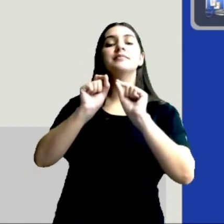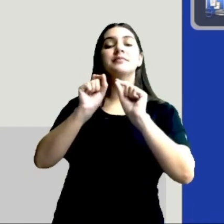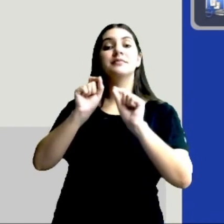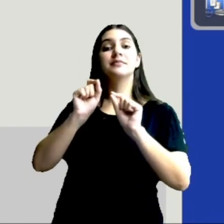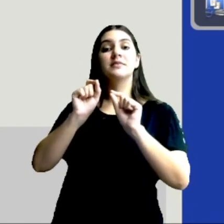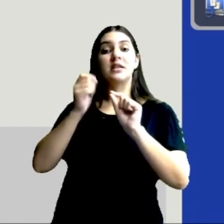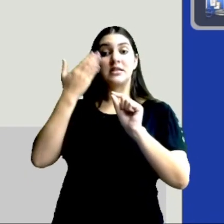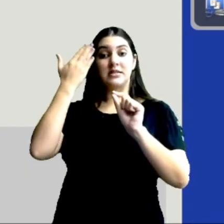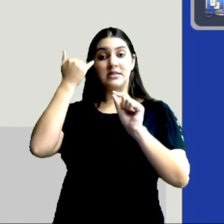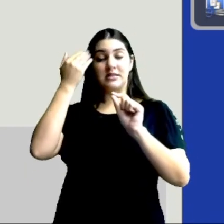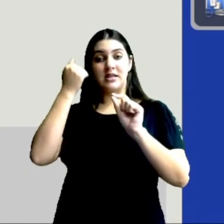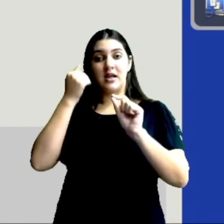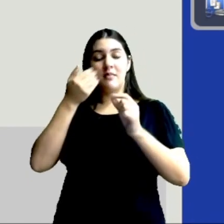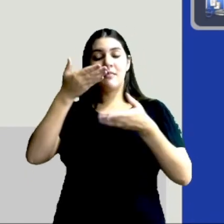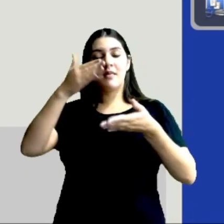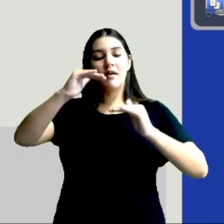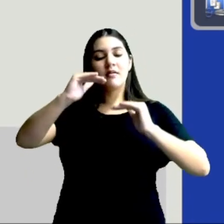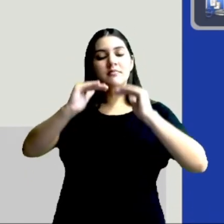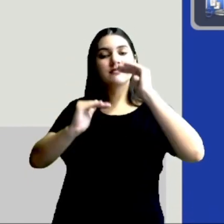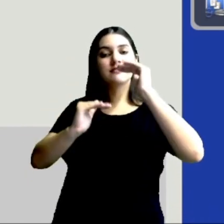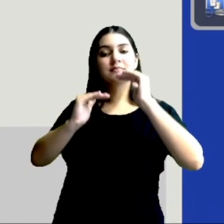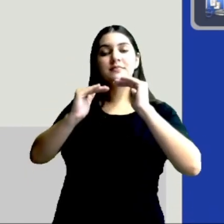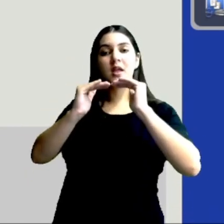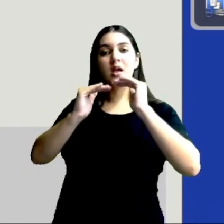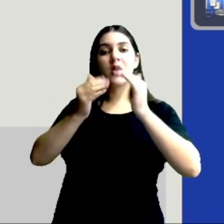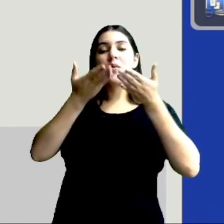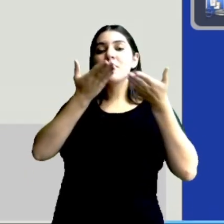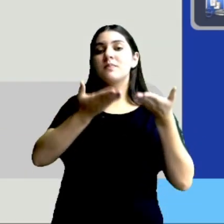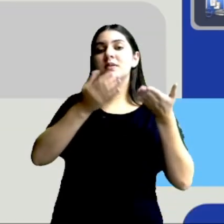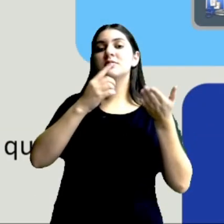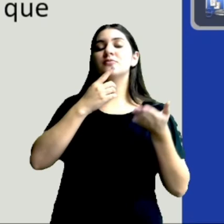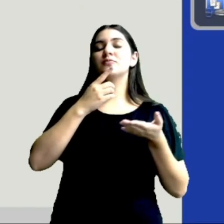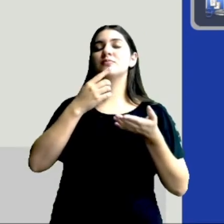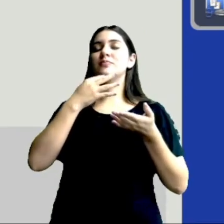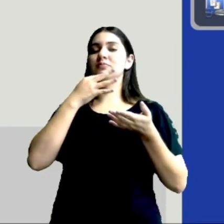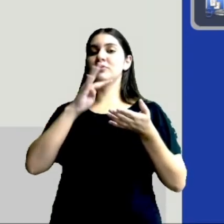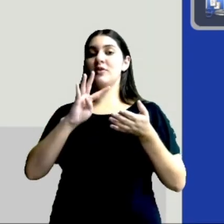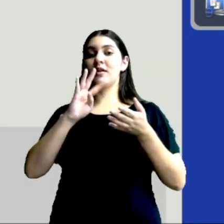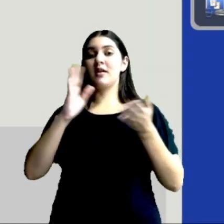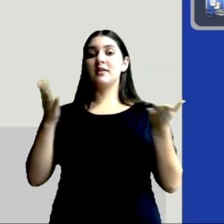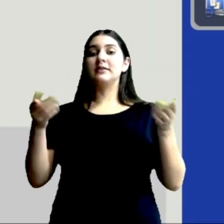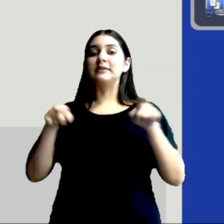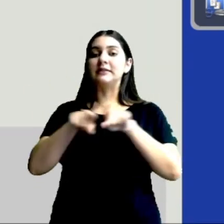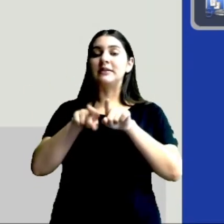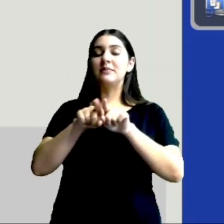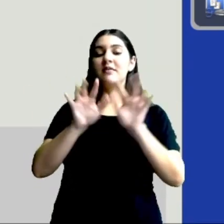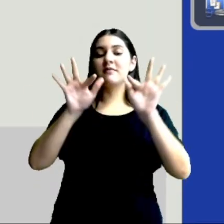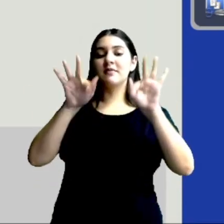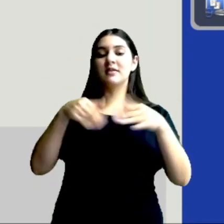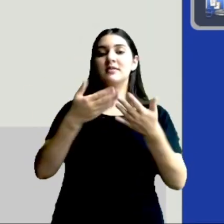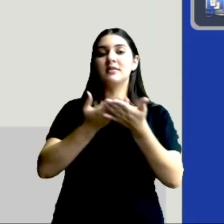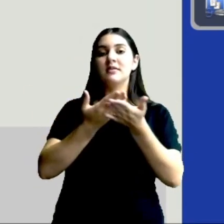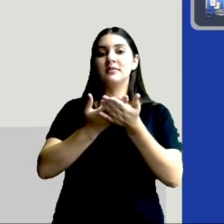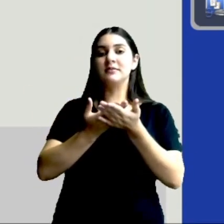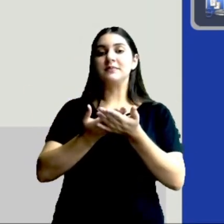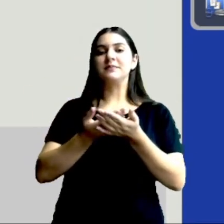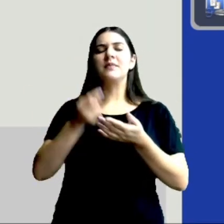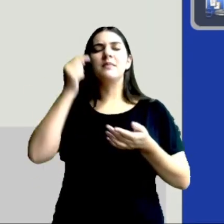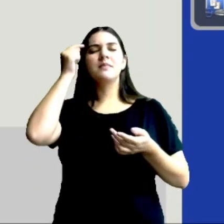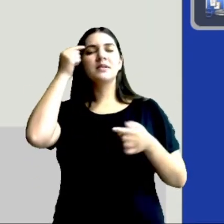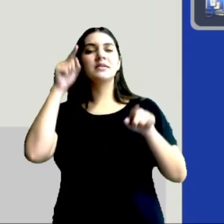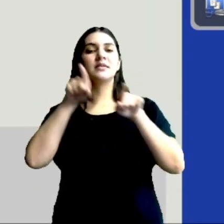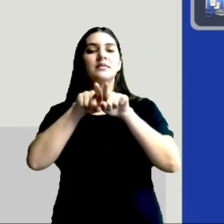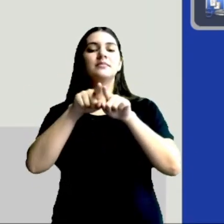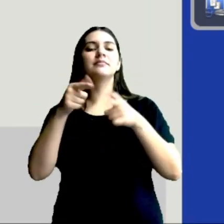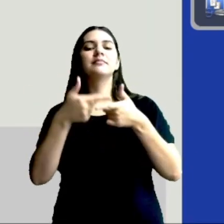peso desconhecido, quanto vale esse xizinho aqui, ok? E para finalizar nossa aula, ó, vamos pensar nesse problema, que aqui